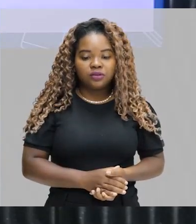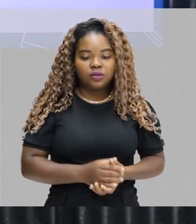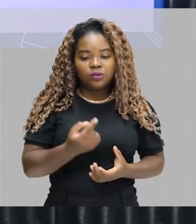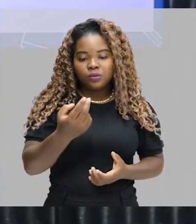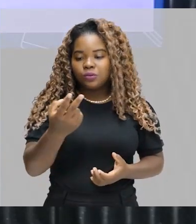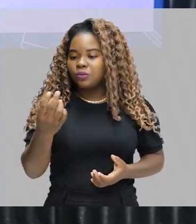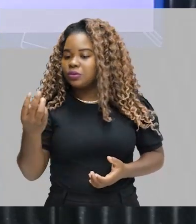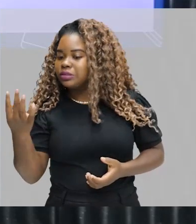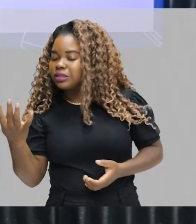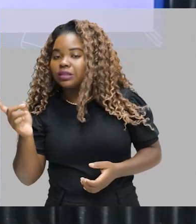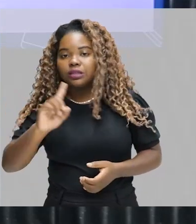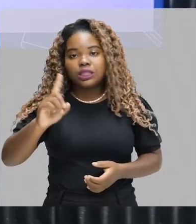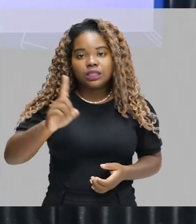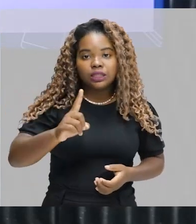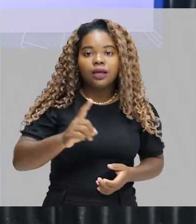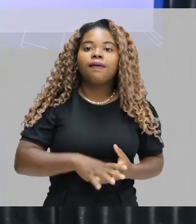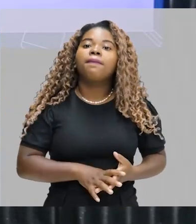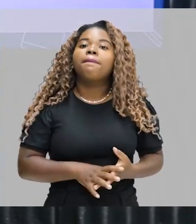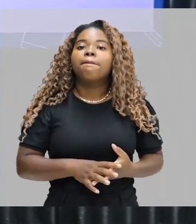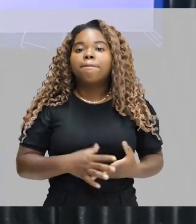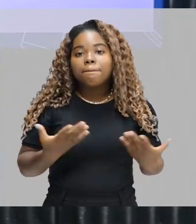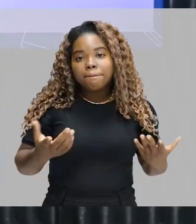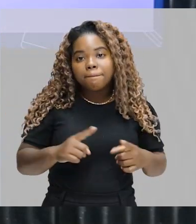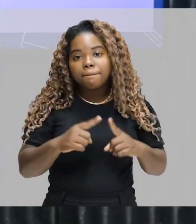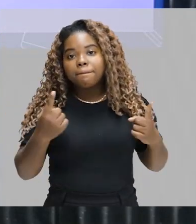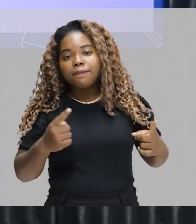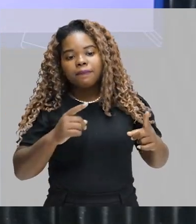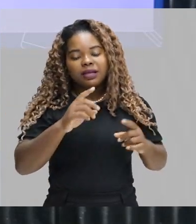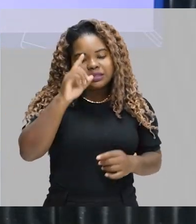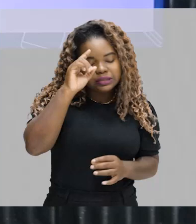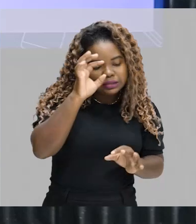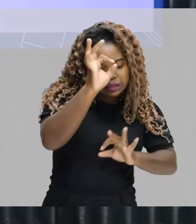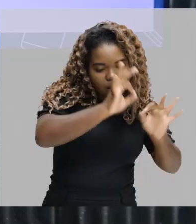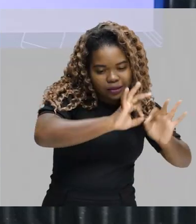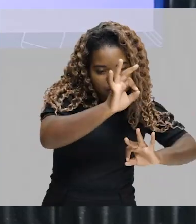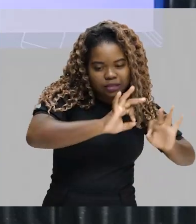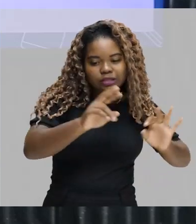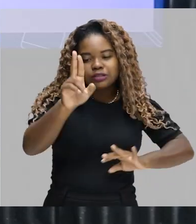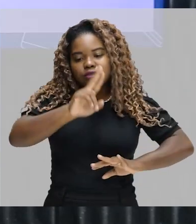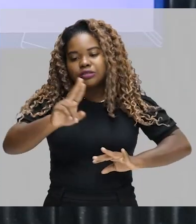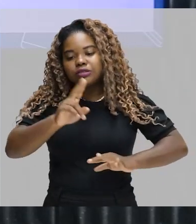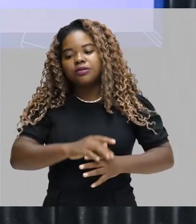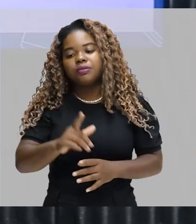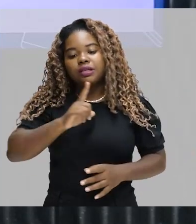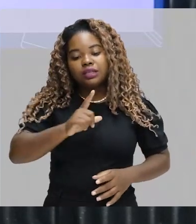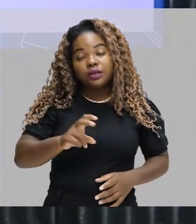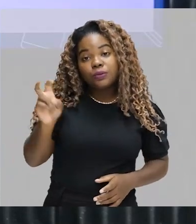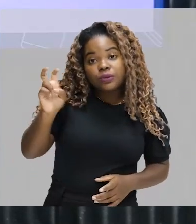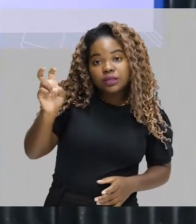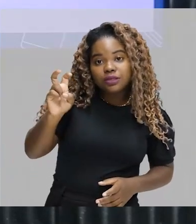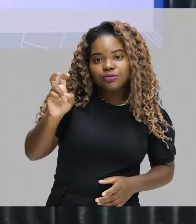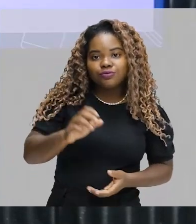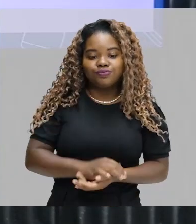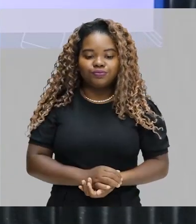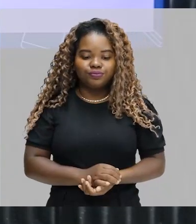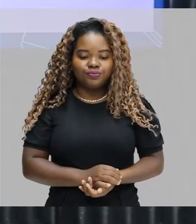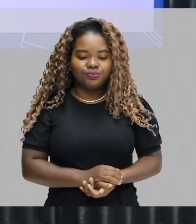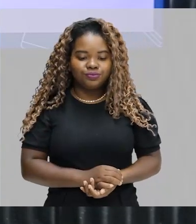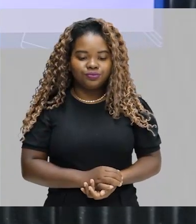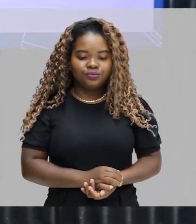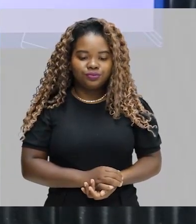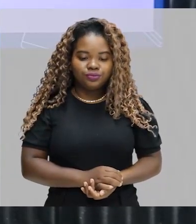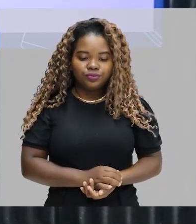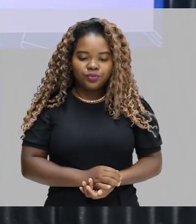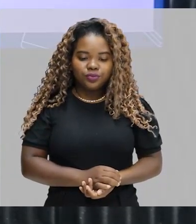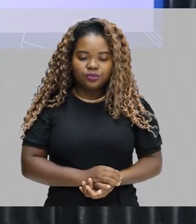na ordem que você utilizou para destacar aquele quinto biscoito, tá? Que a pessoa comeu.